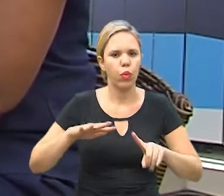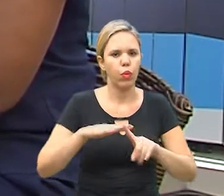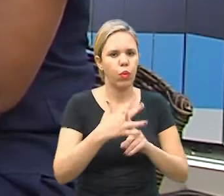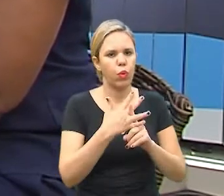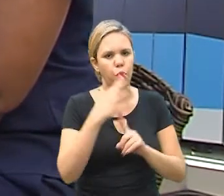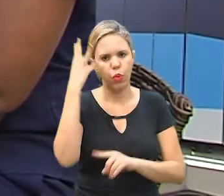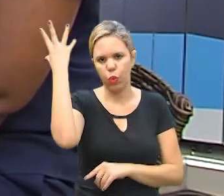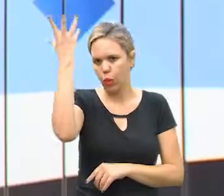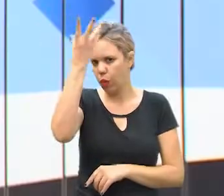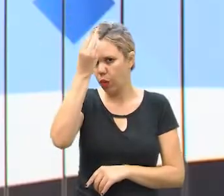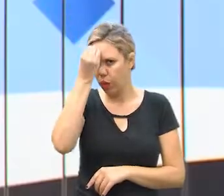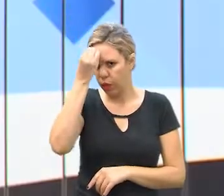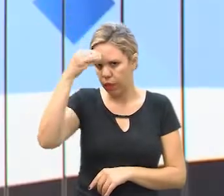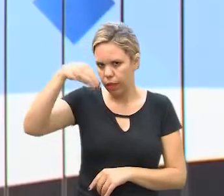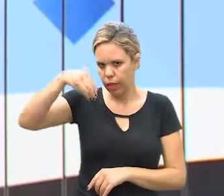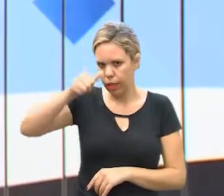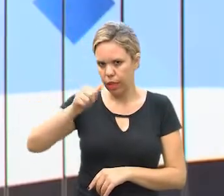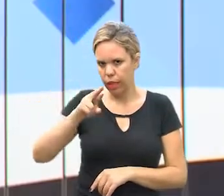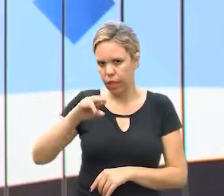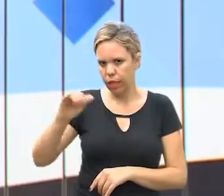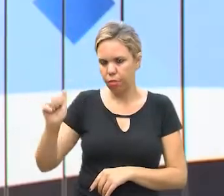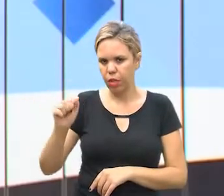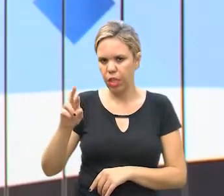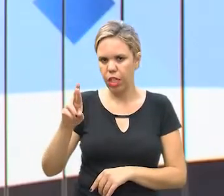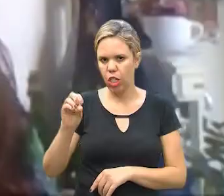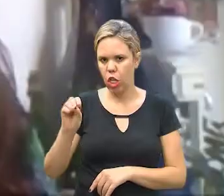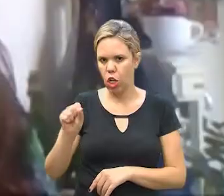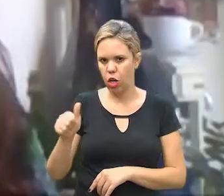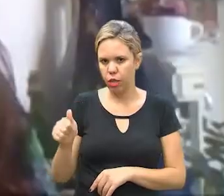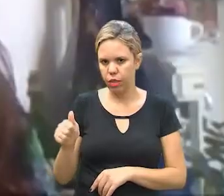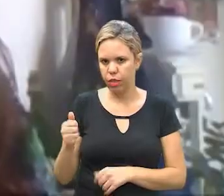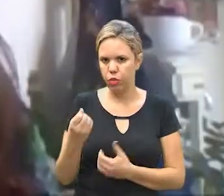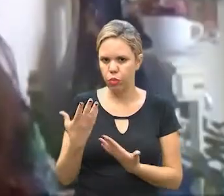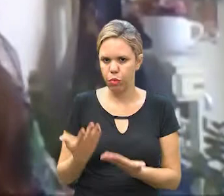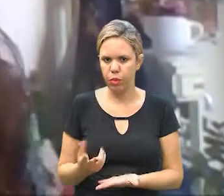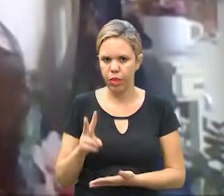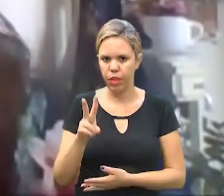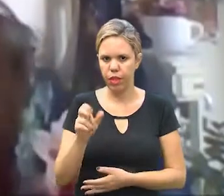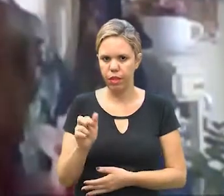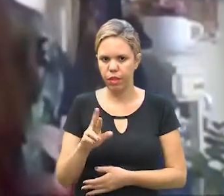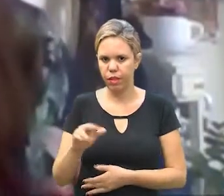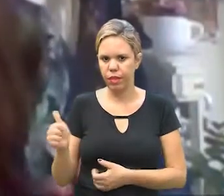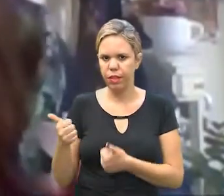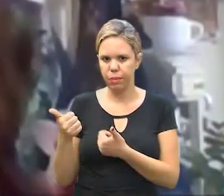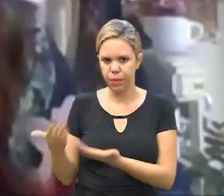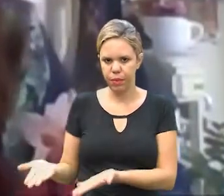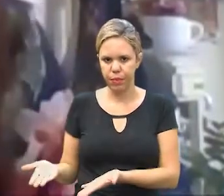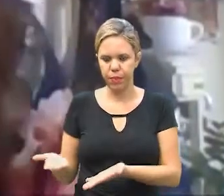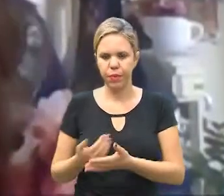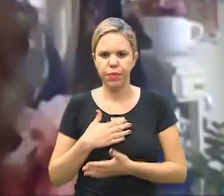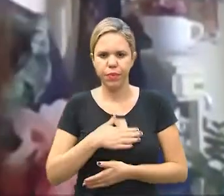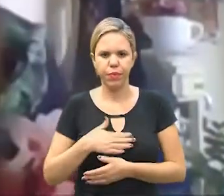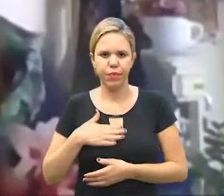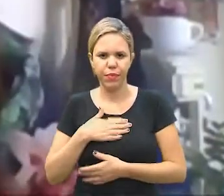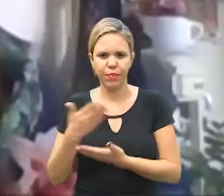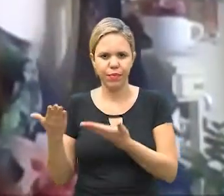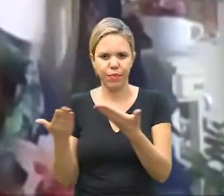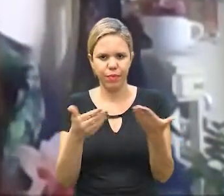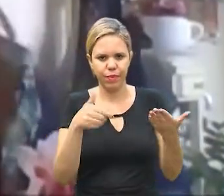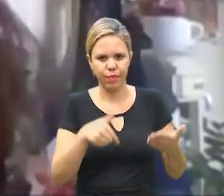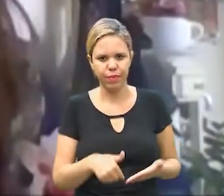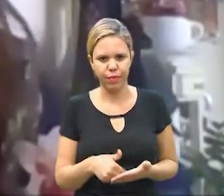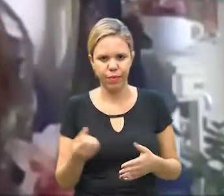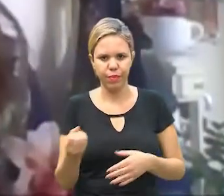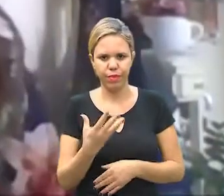espírita Maria Rosa com a Vera. Tudo bem, Vera? Tudo bem com vocês? É um prazer recebê-los